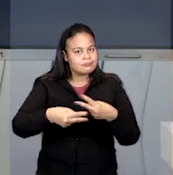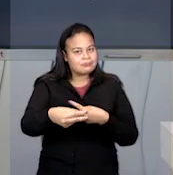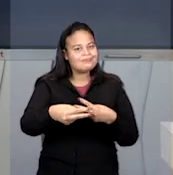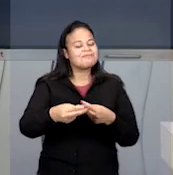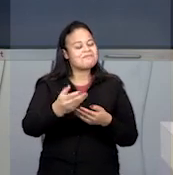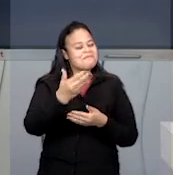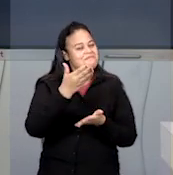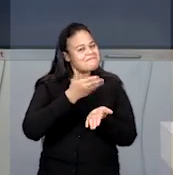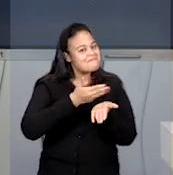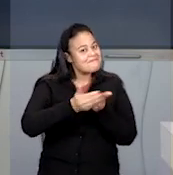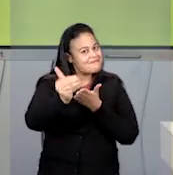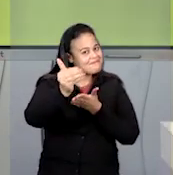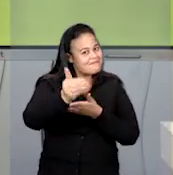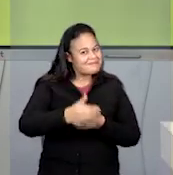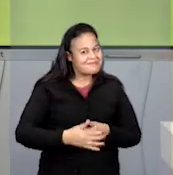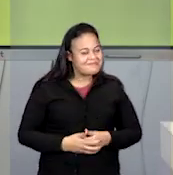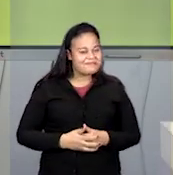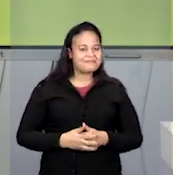vamos começar, ok?